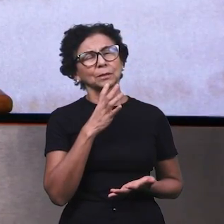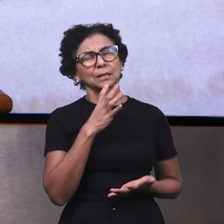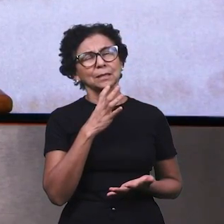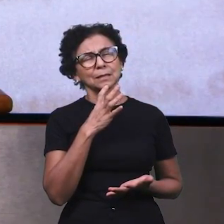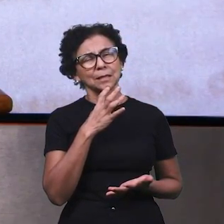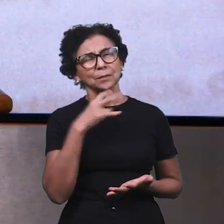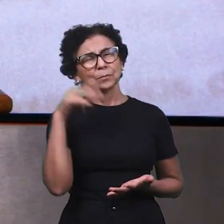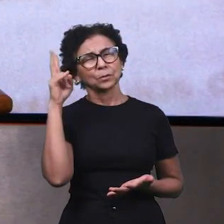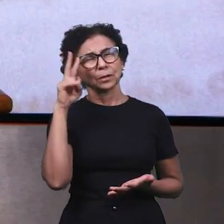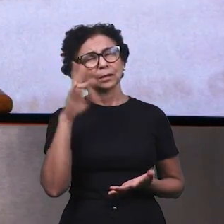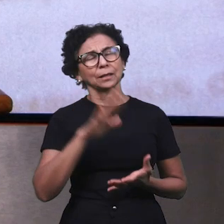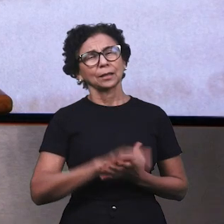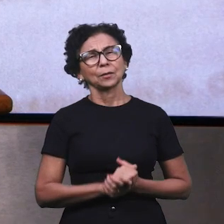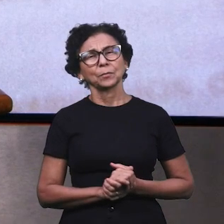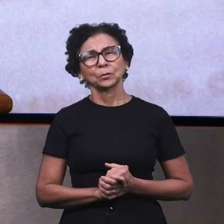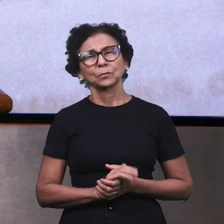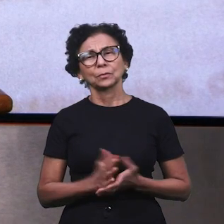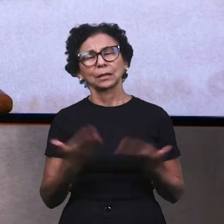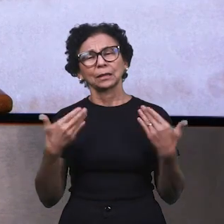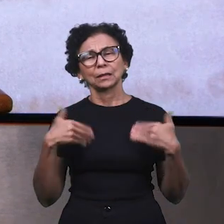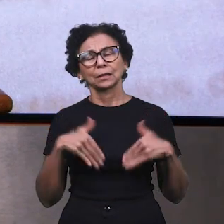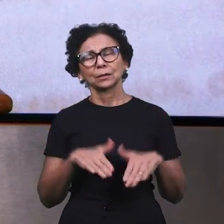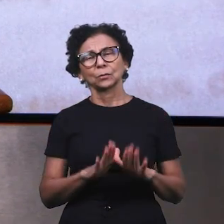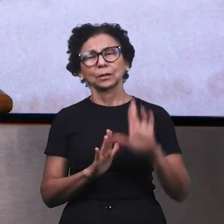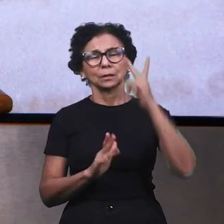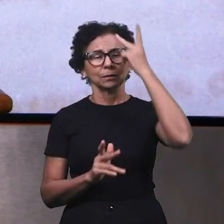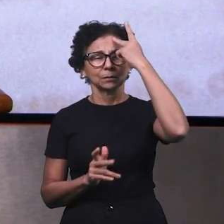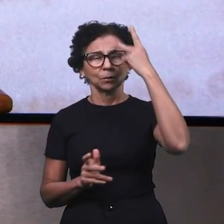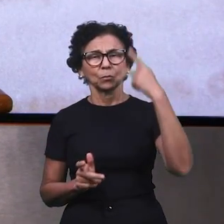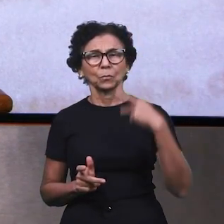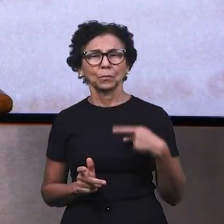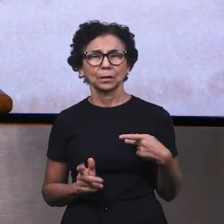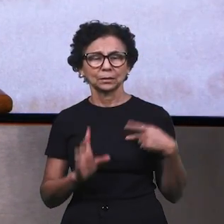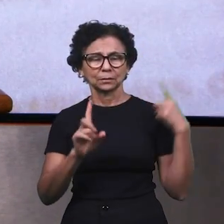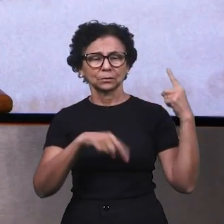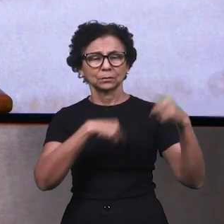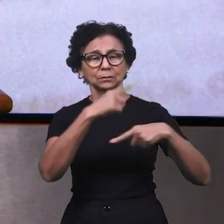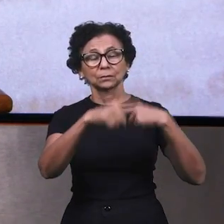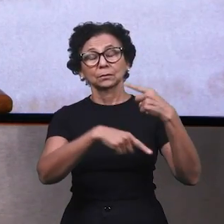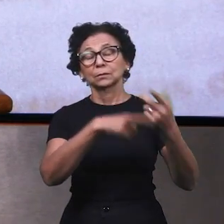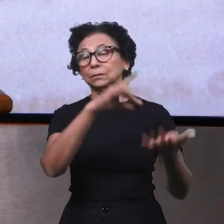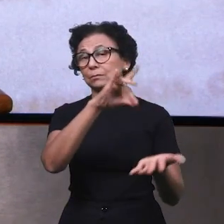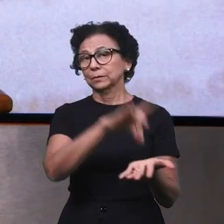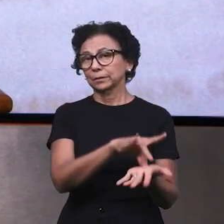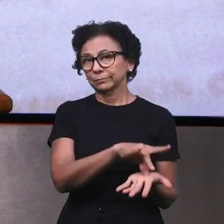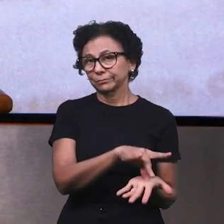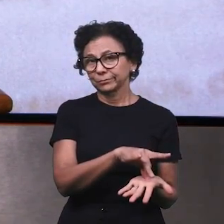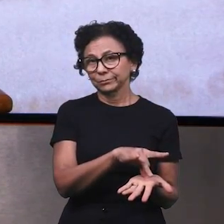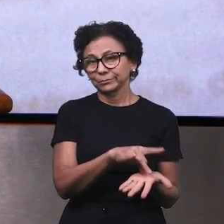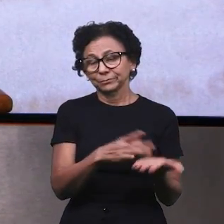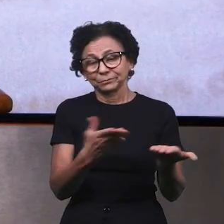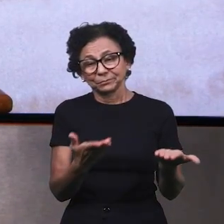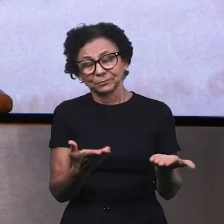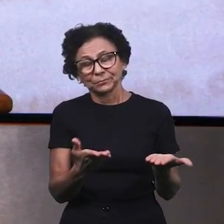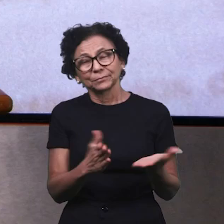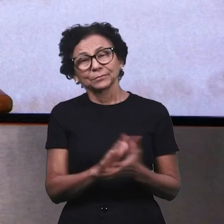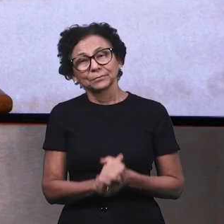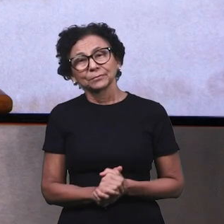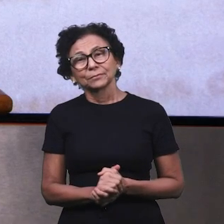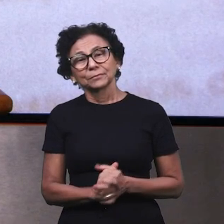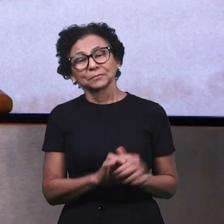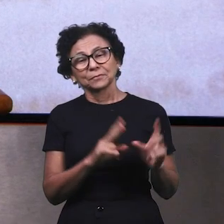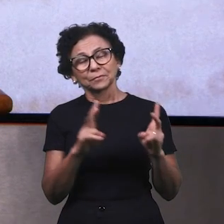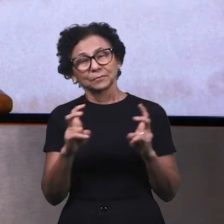lembra a natureza fútil e ingrata dos homens de nossa geração. Na realidade,